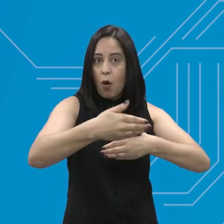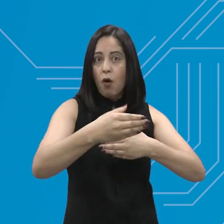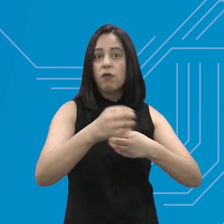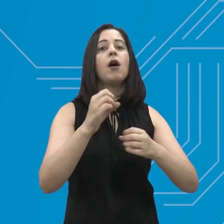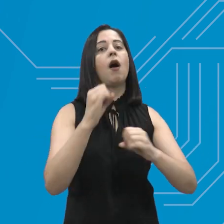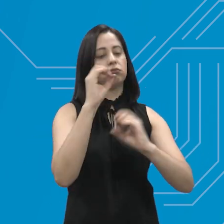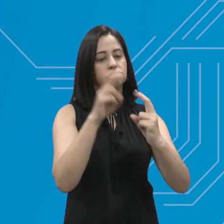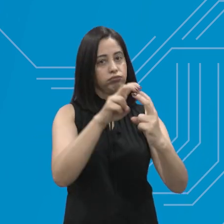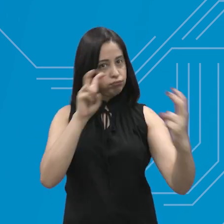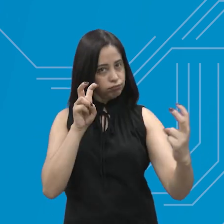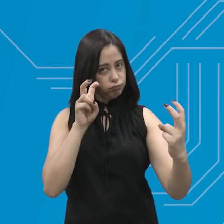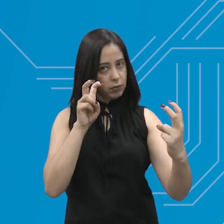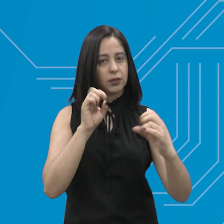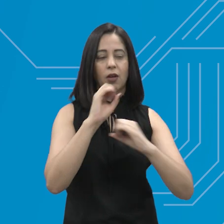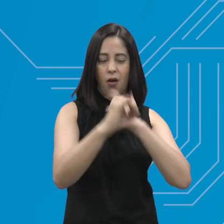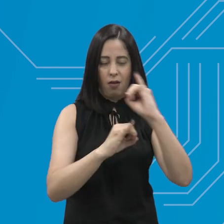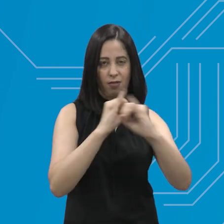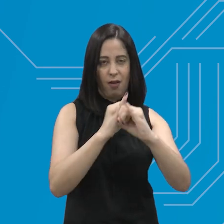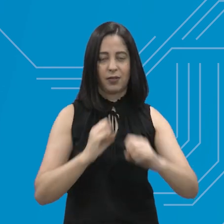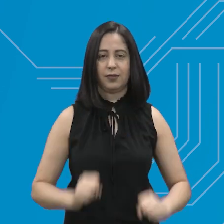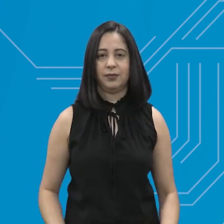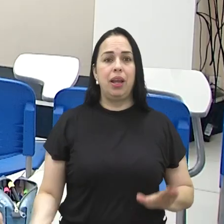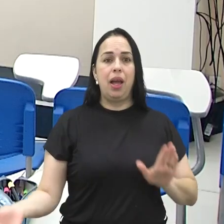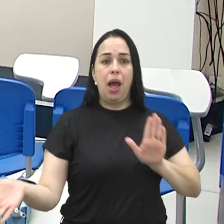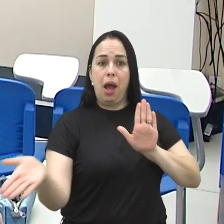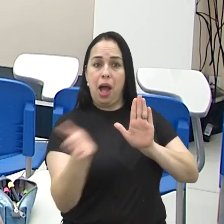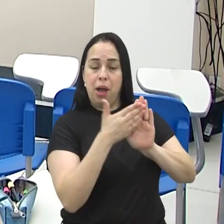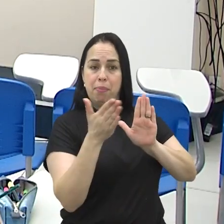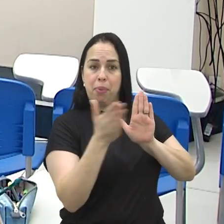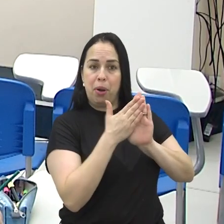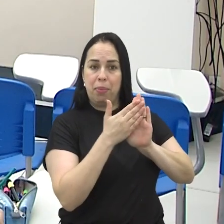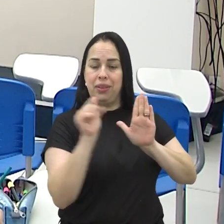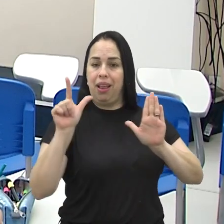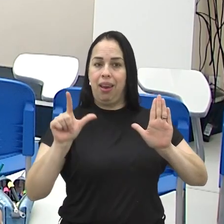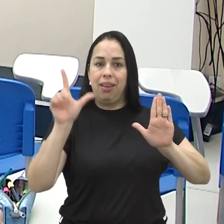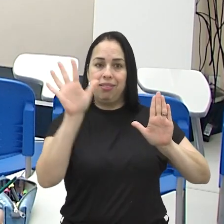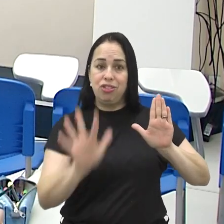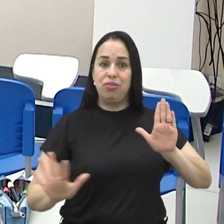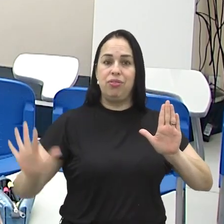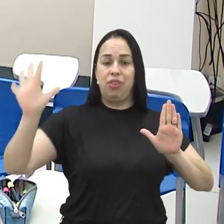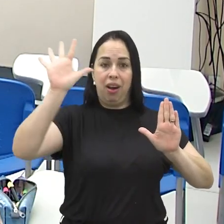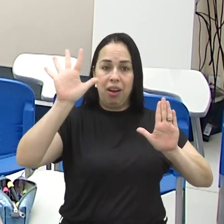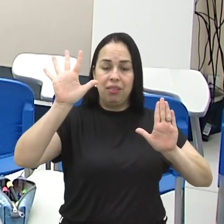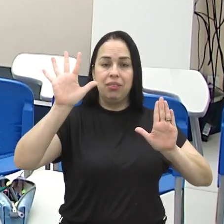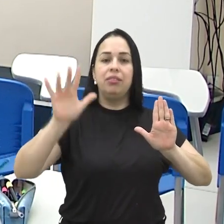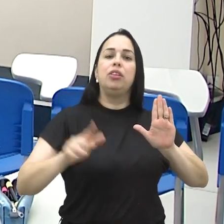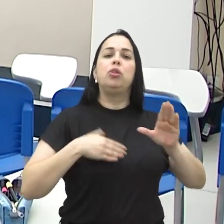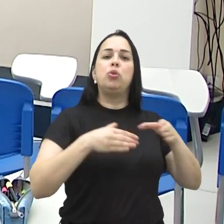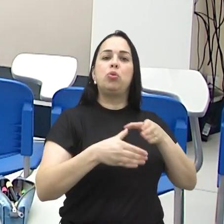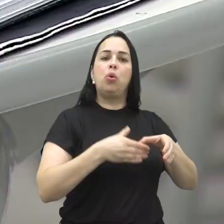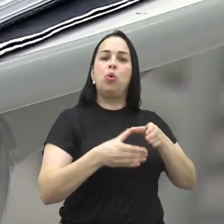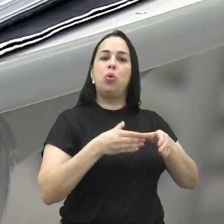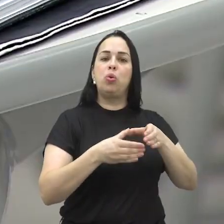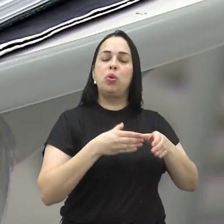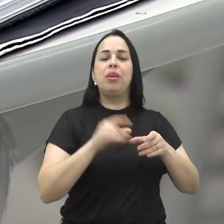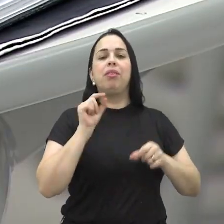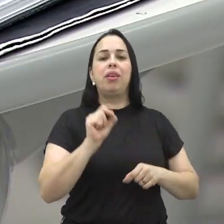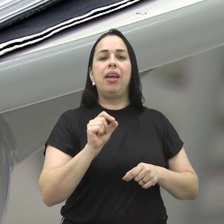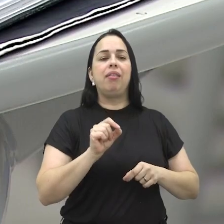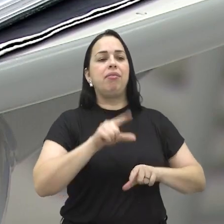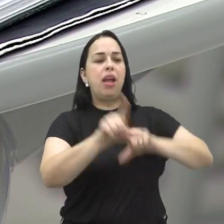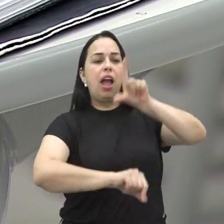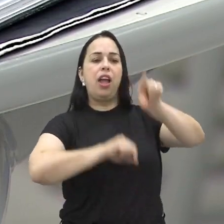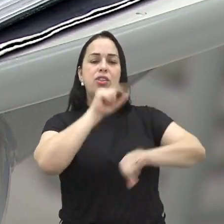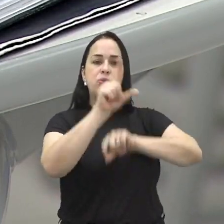possibilidade de realização de provas online. A proposta da nova Lei Geral dos Concursos Públicos é modernizar